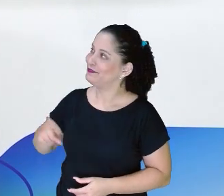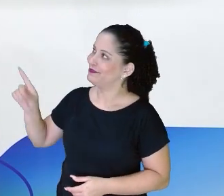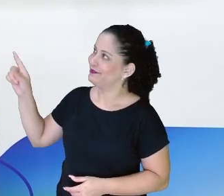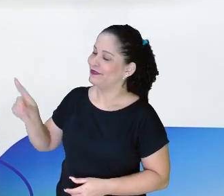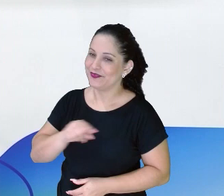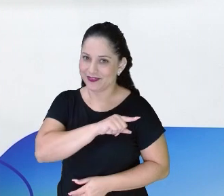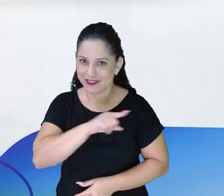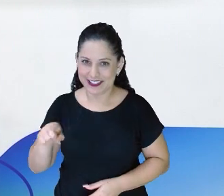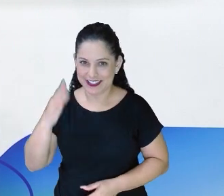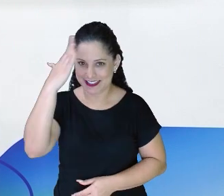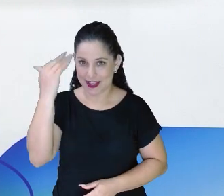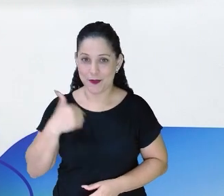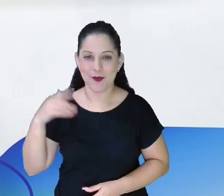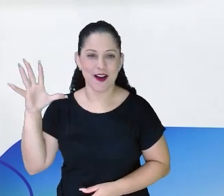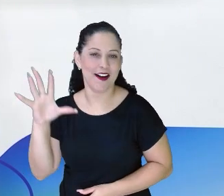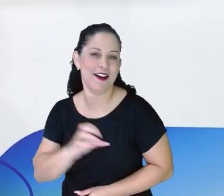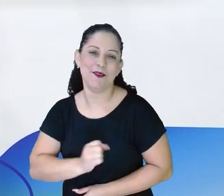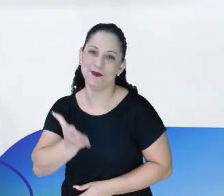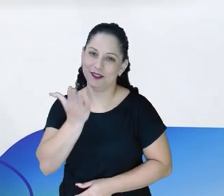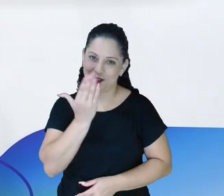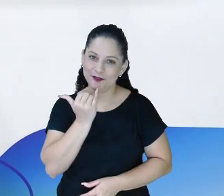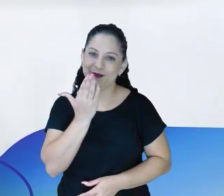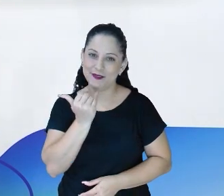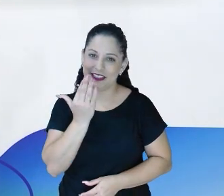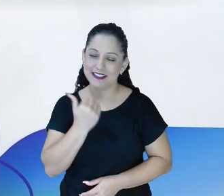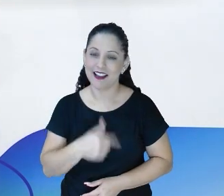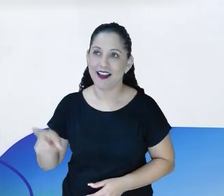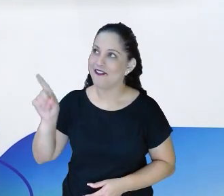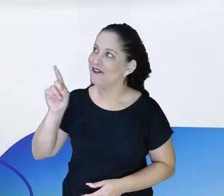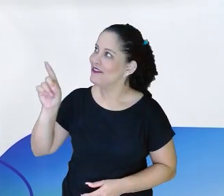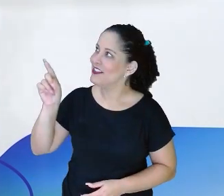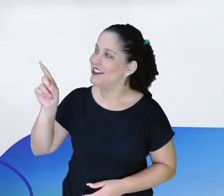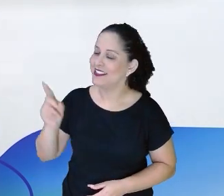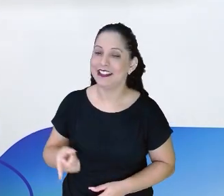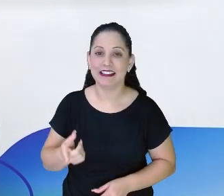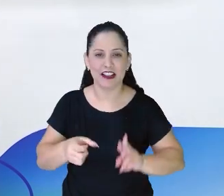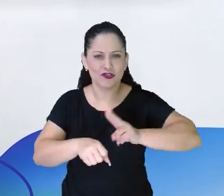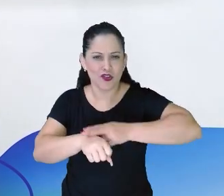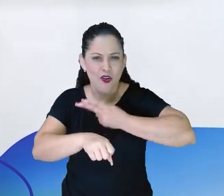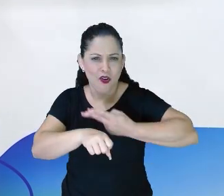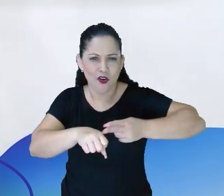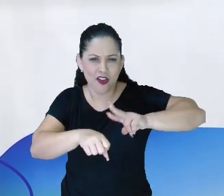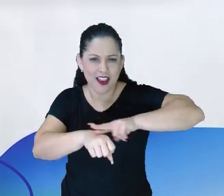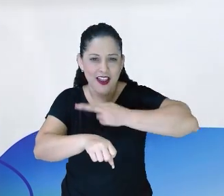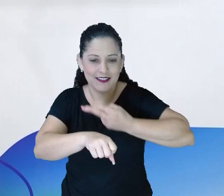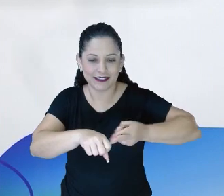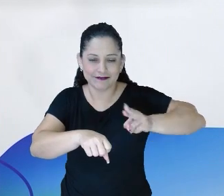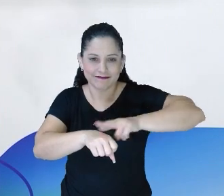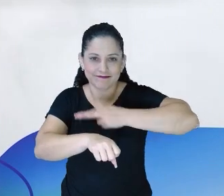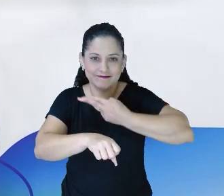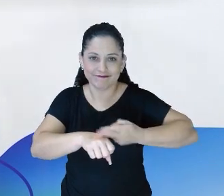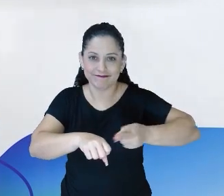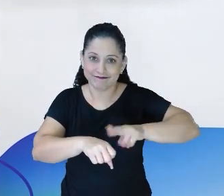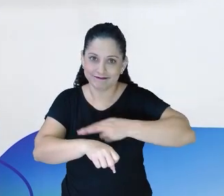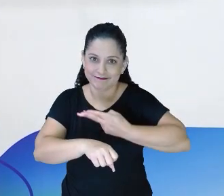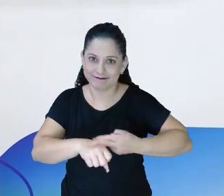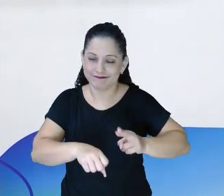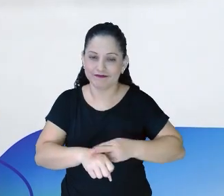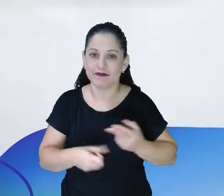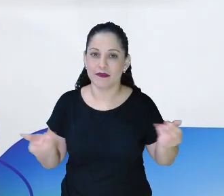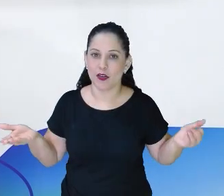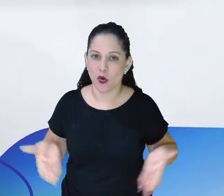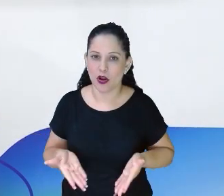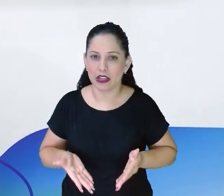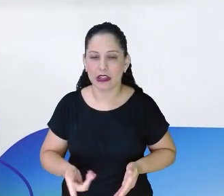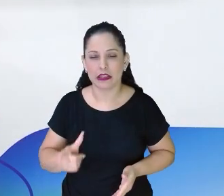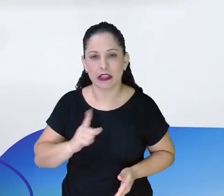eu amo dar exemplos com comida. Eu trouxe aqui uma barra de chocolate que eu vou repartir. Se eu quiser